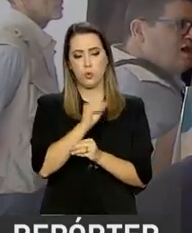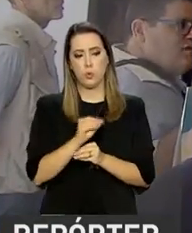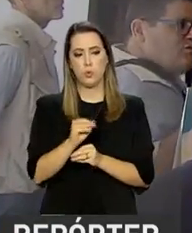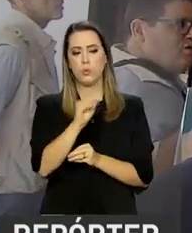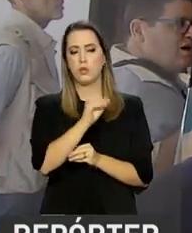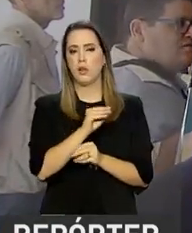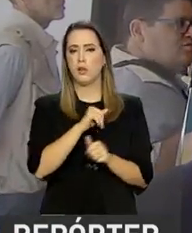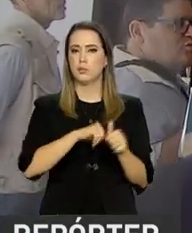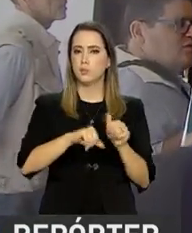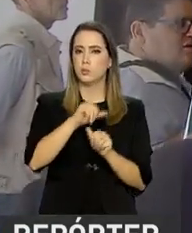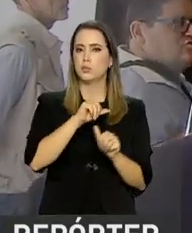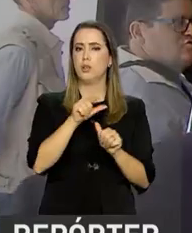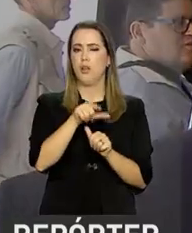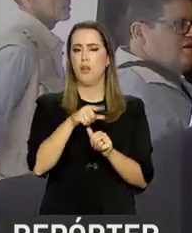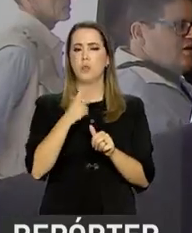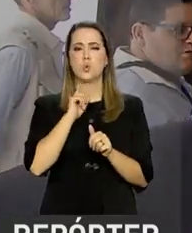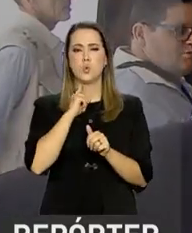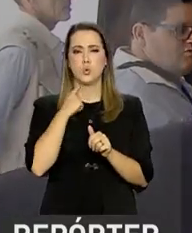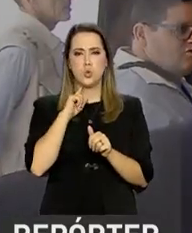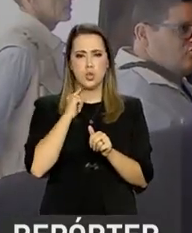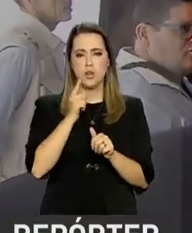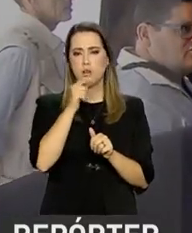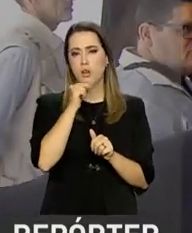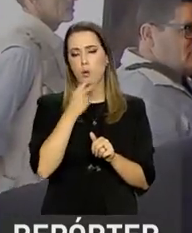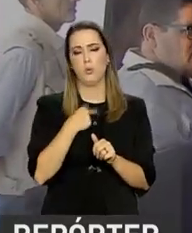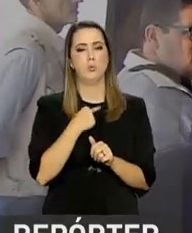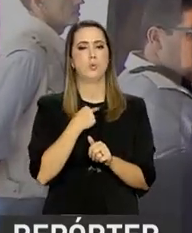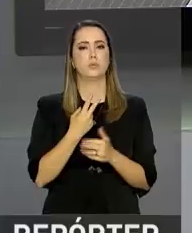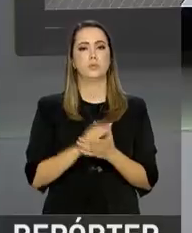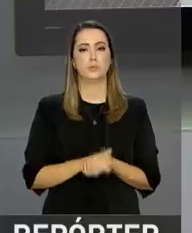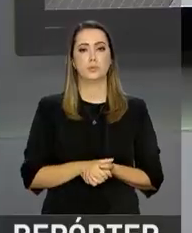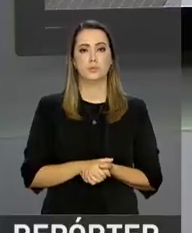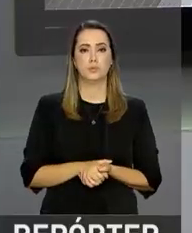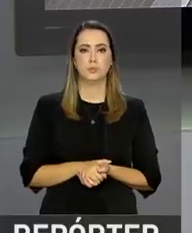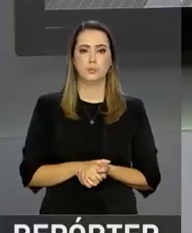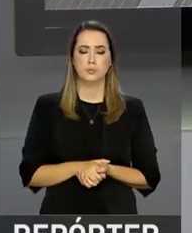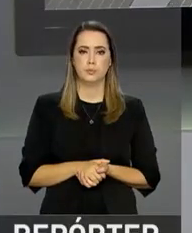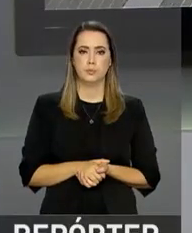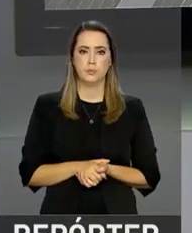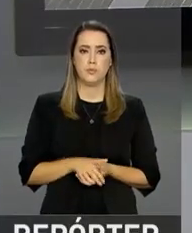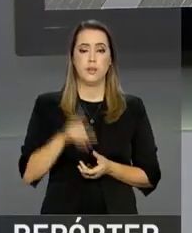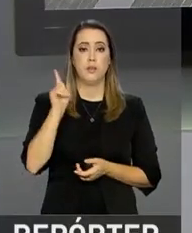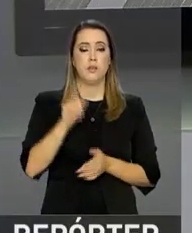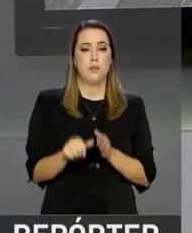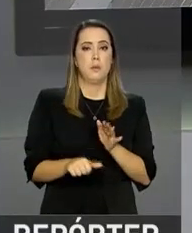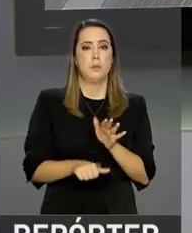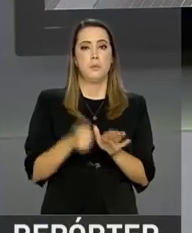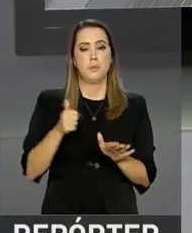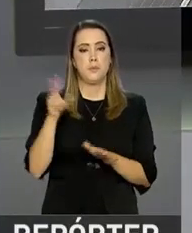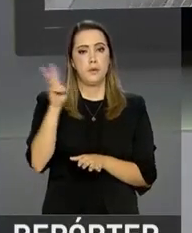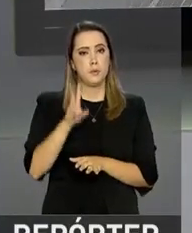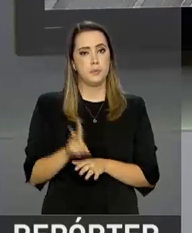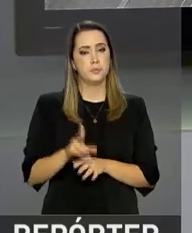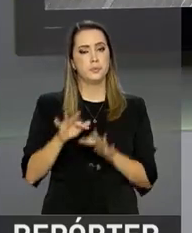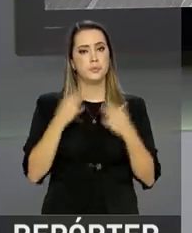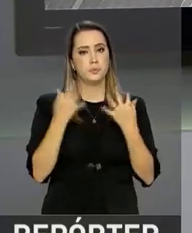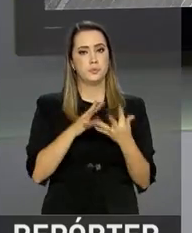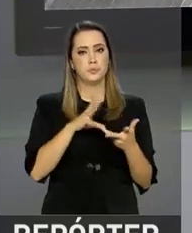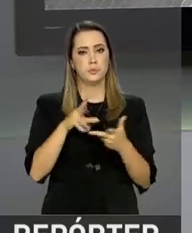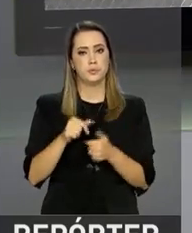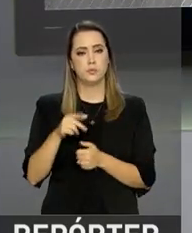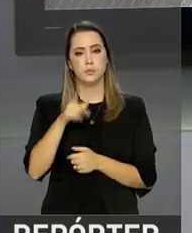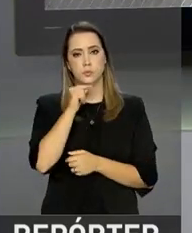recuperar e reverter esses problemas de poluição dos nossos cursos d'água. E esta é a primeira vez que o Fórum Mundial da Água